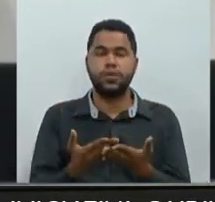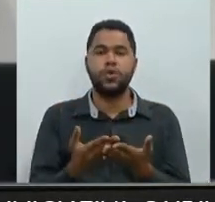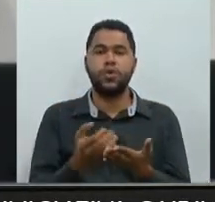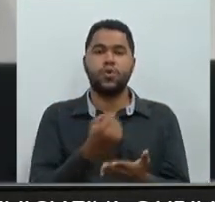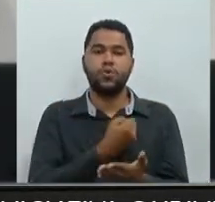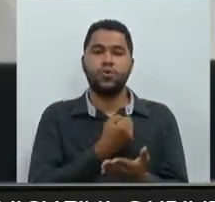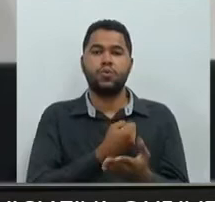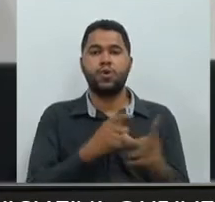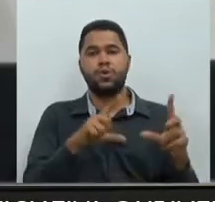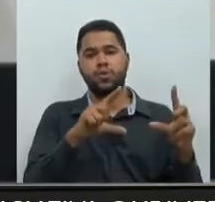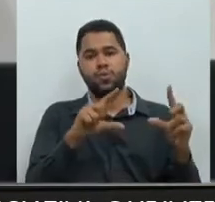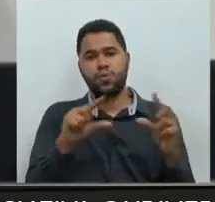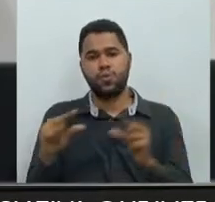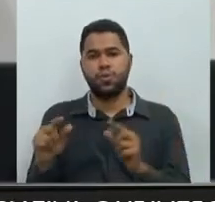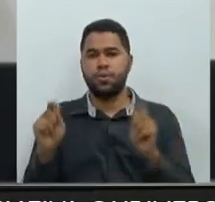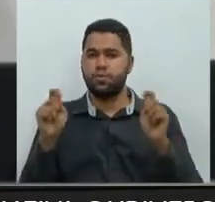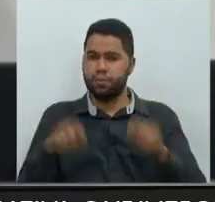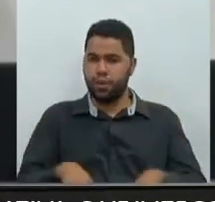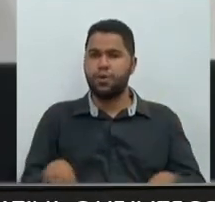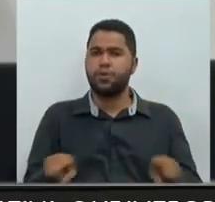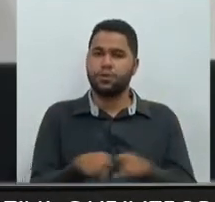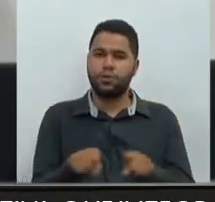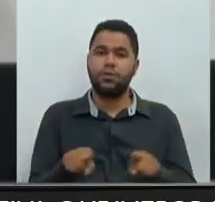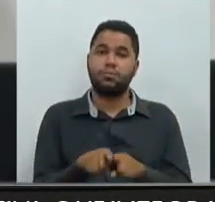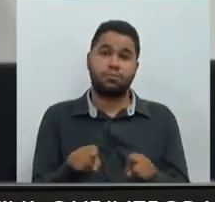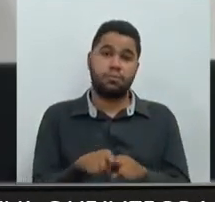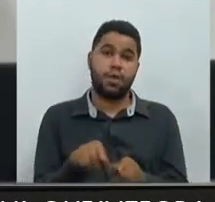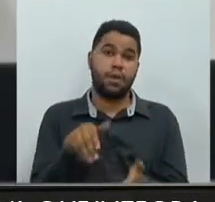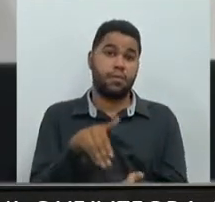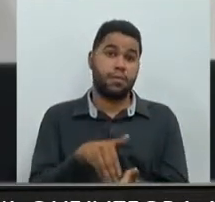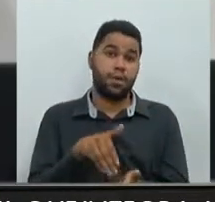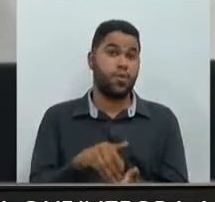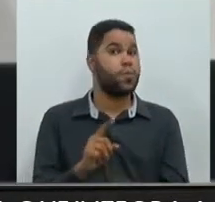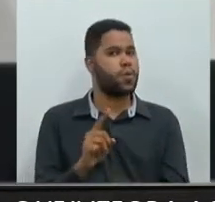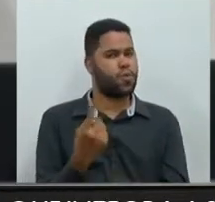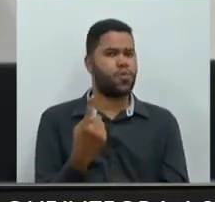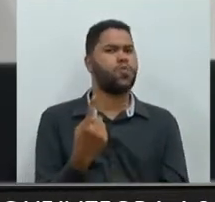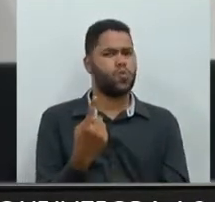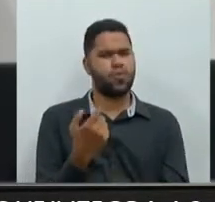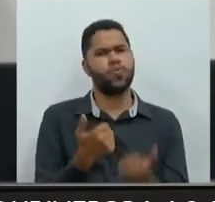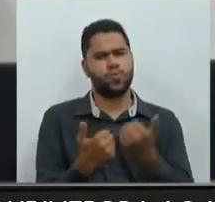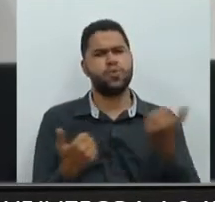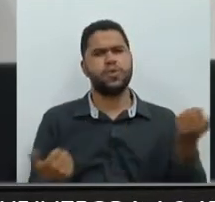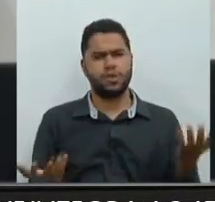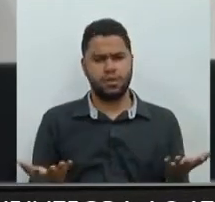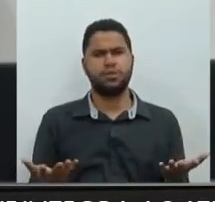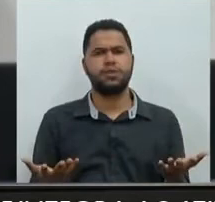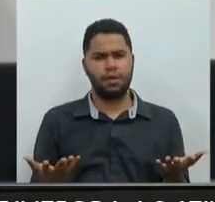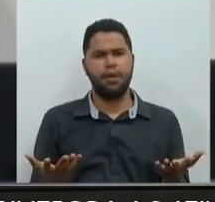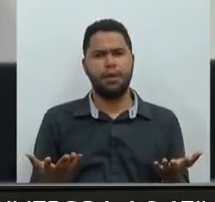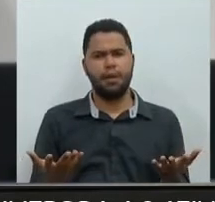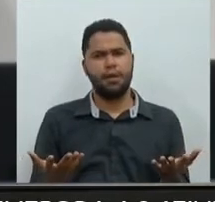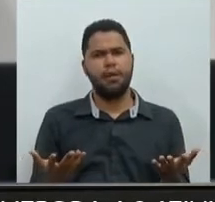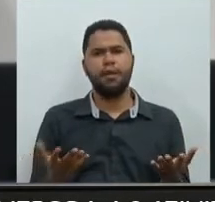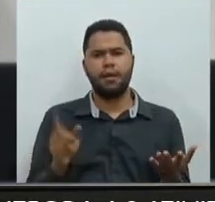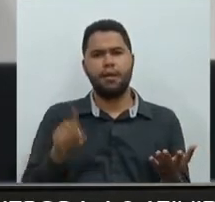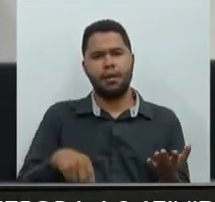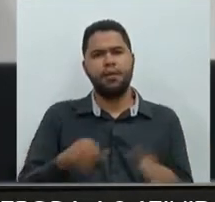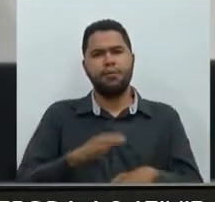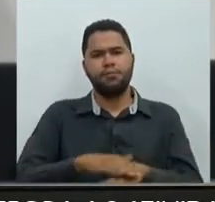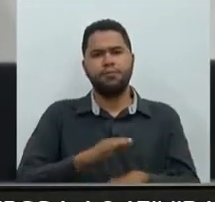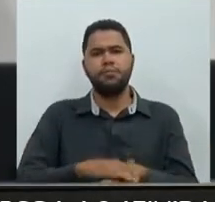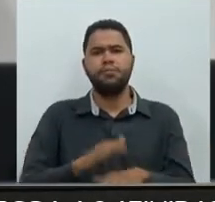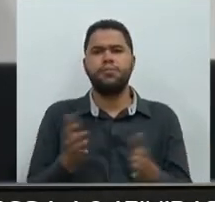reduzido de turmas possam contar com pelo menos um vice-diretor. Essa iniciativa integra as atividades